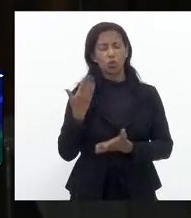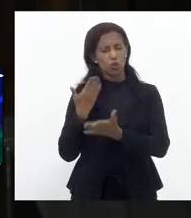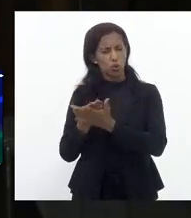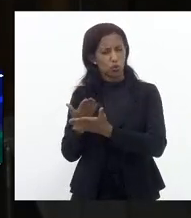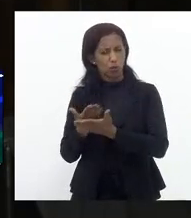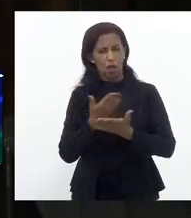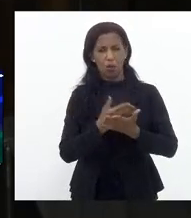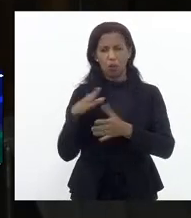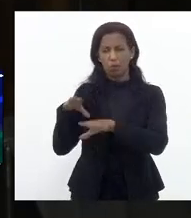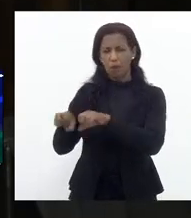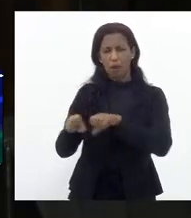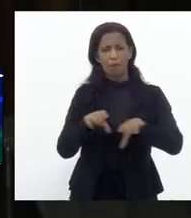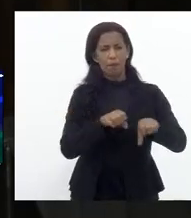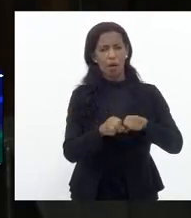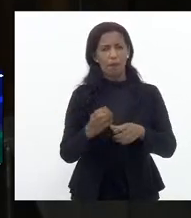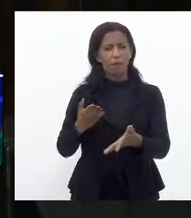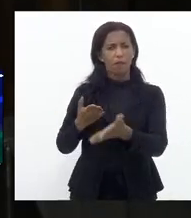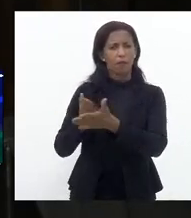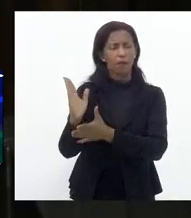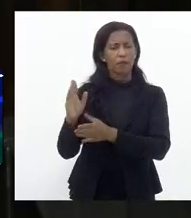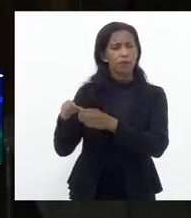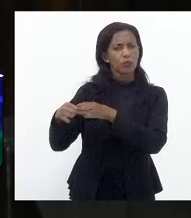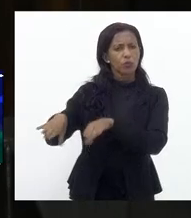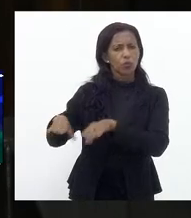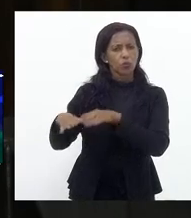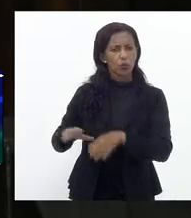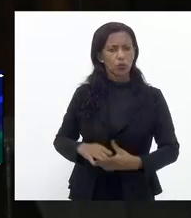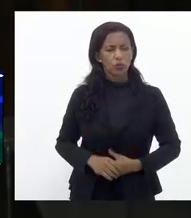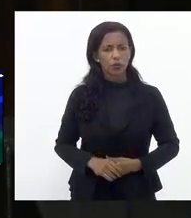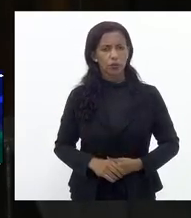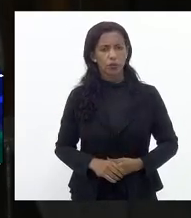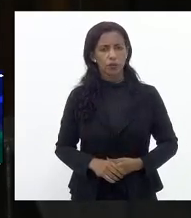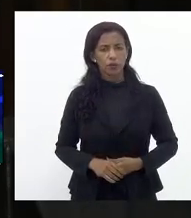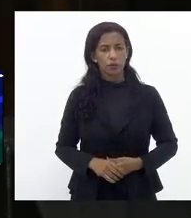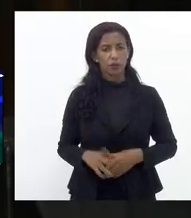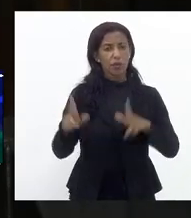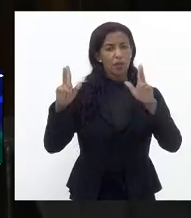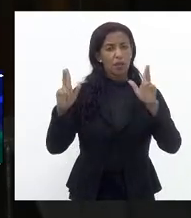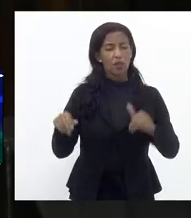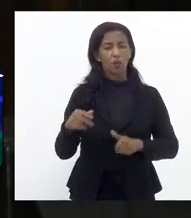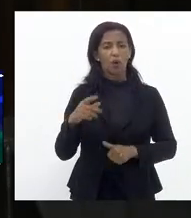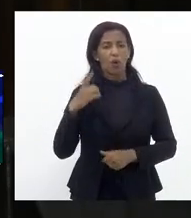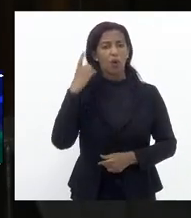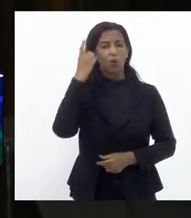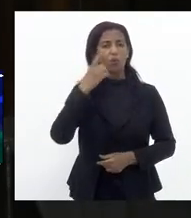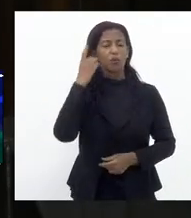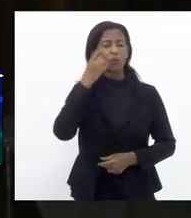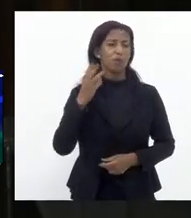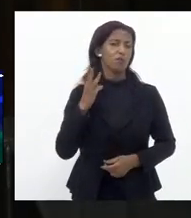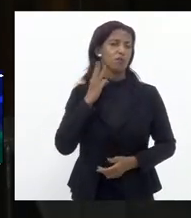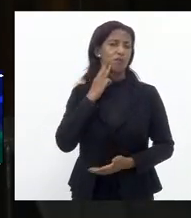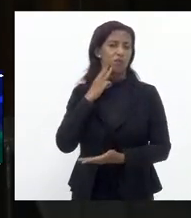estudaram, passaram no concurso. Como disse o deputado que me antecedeu aqui,